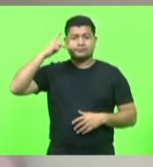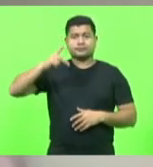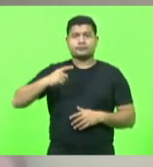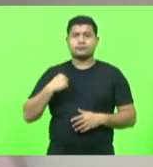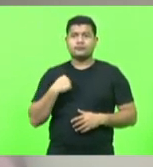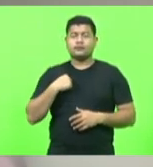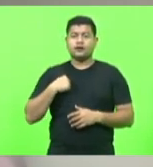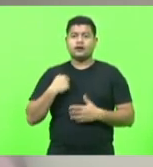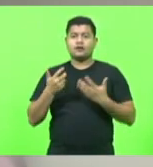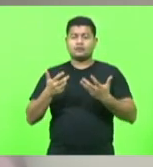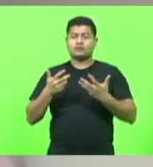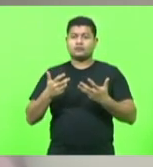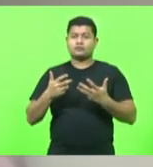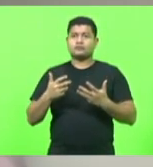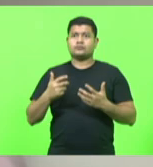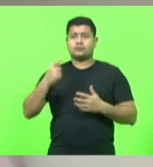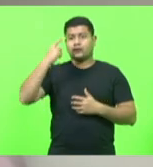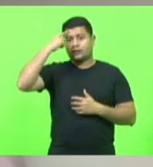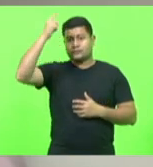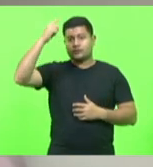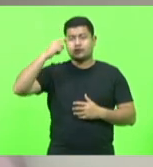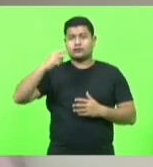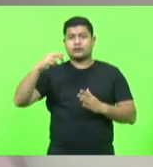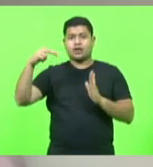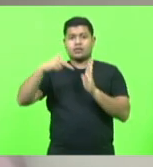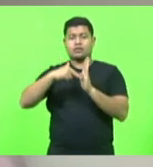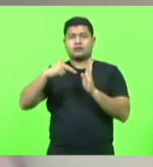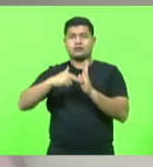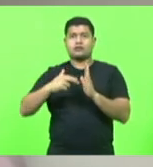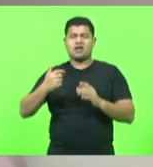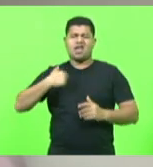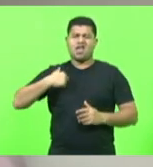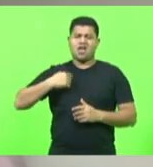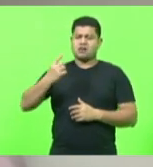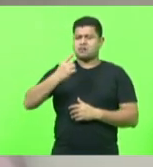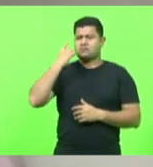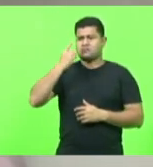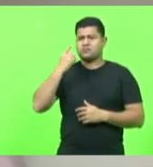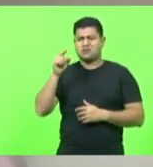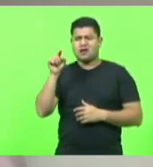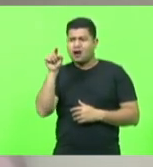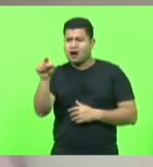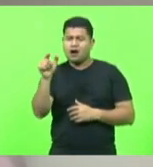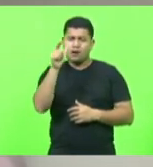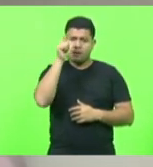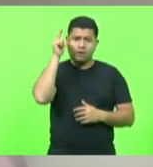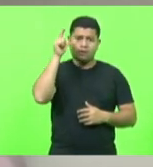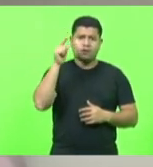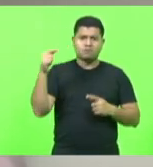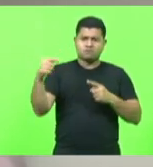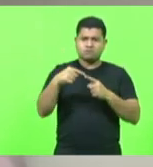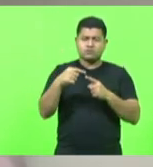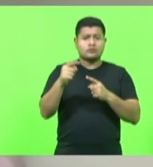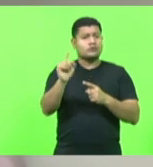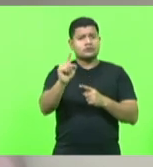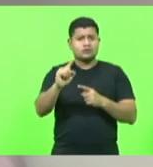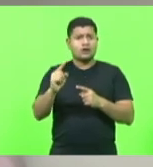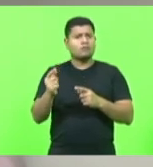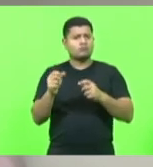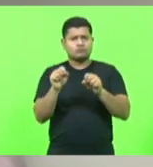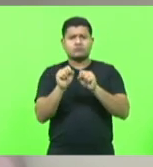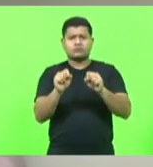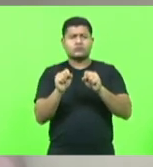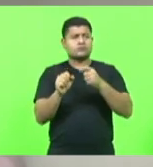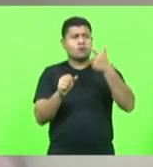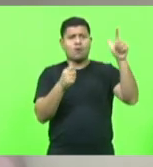de fazer essa nota, não por ser deputado Laércio, poderia ser qualquer um outro deputado.